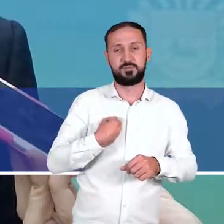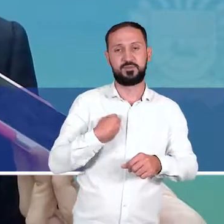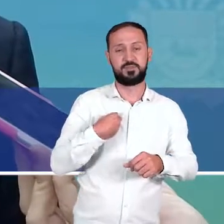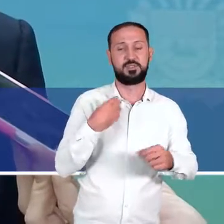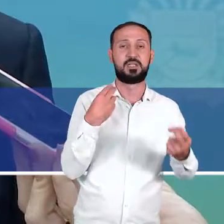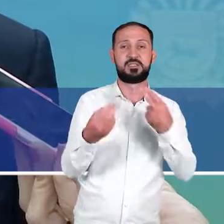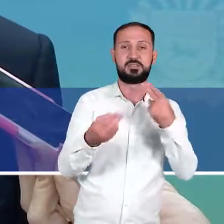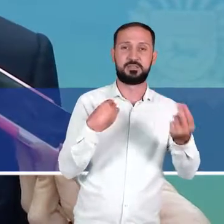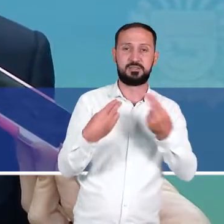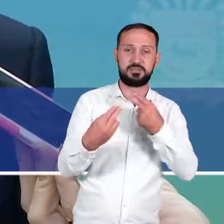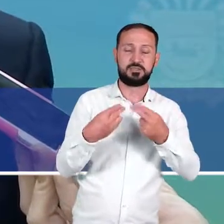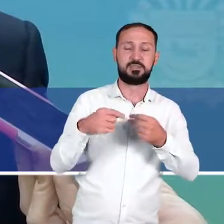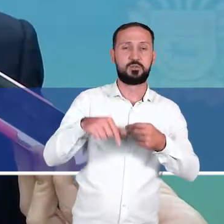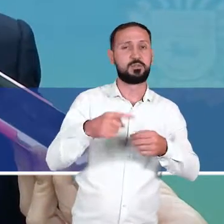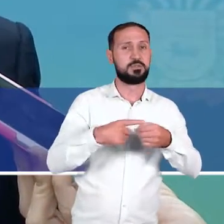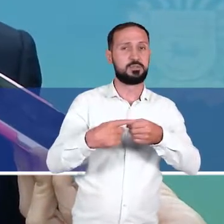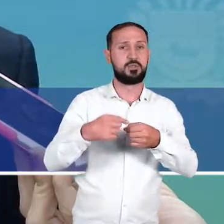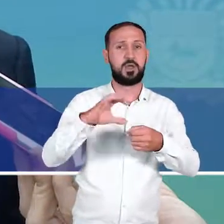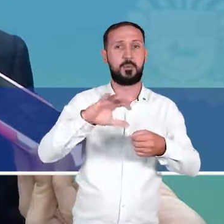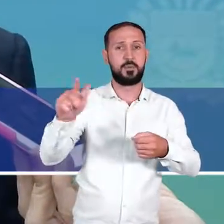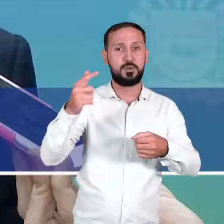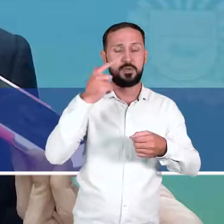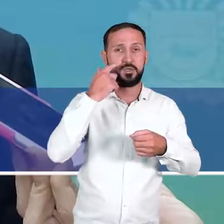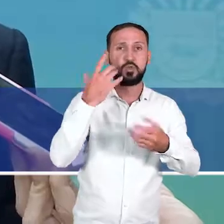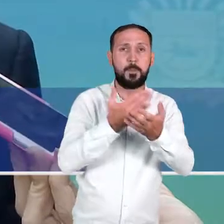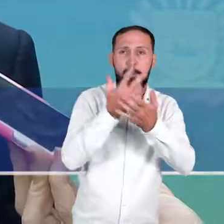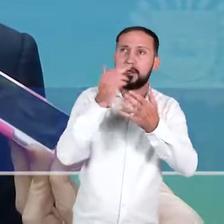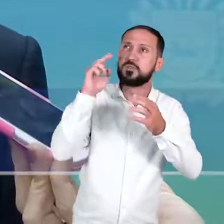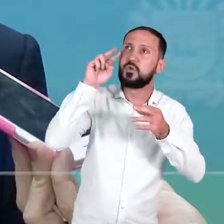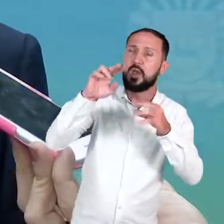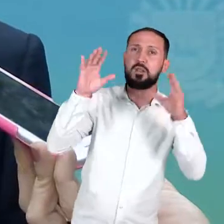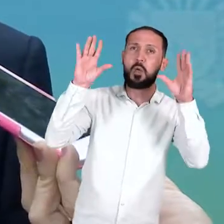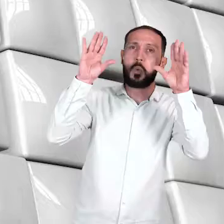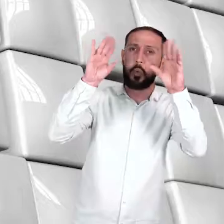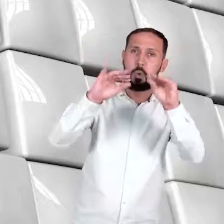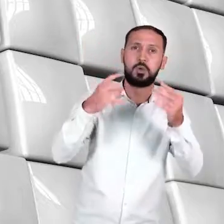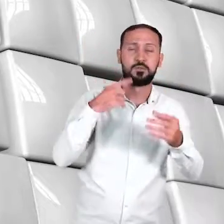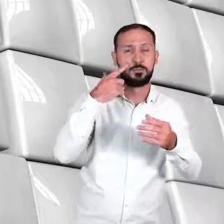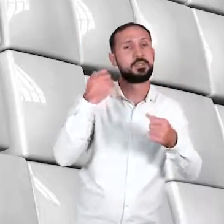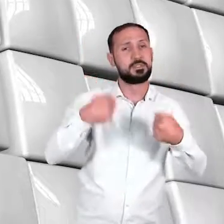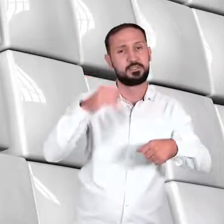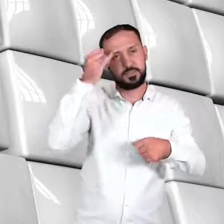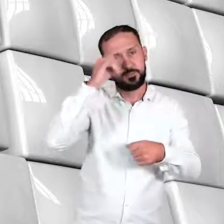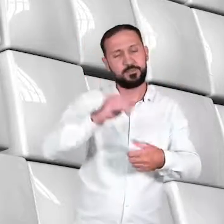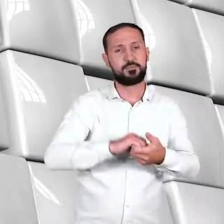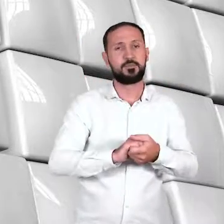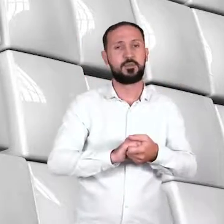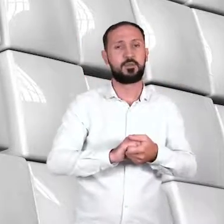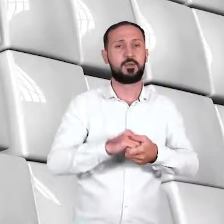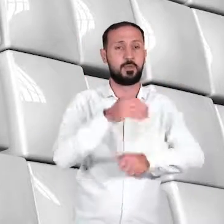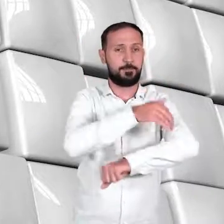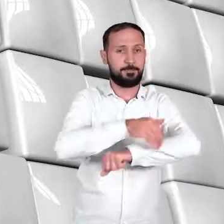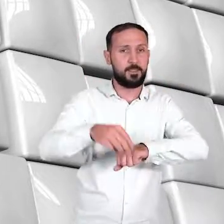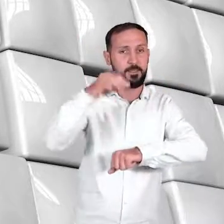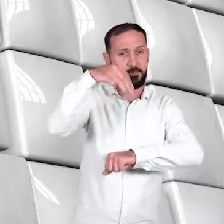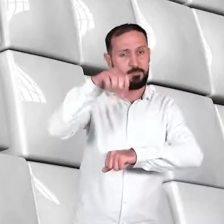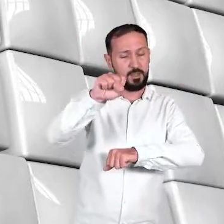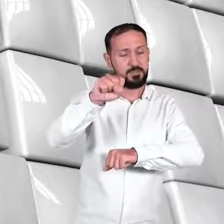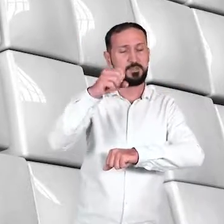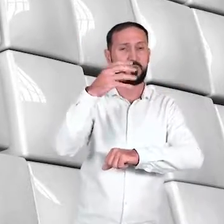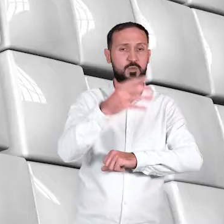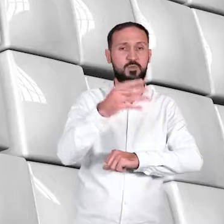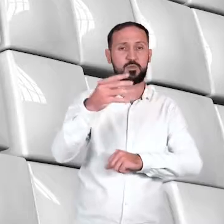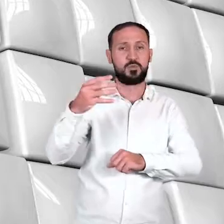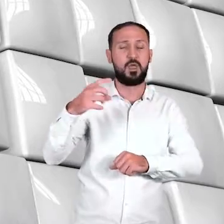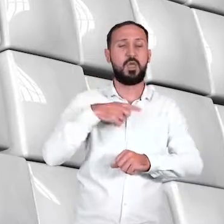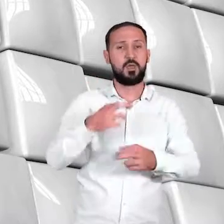nas cidades. Campo Grande é um exemplo, escureceu Campo Grande. Nós precisamos combater isso. A MS 444 é